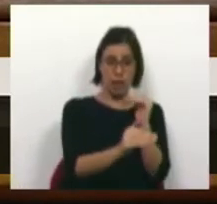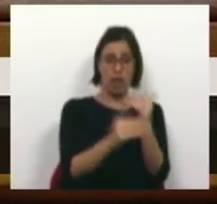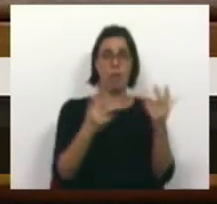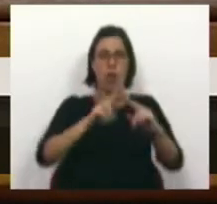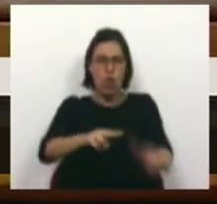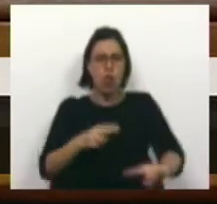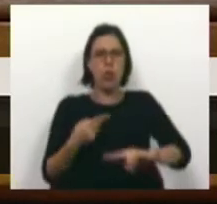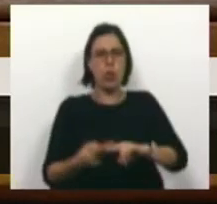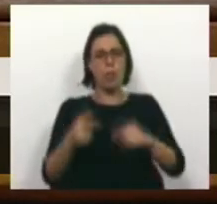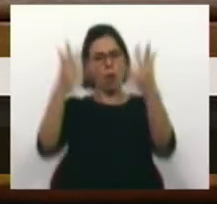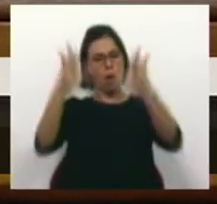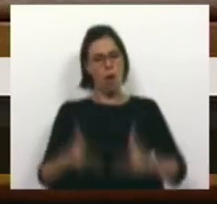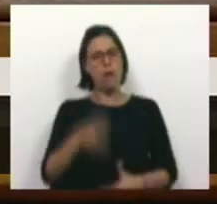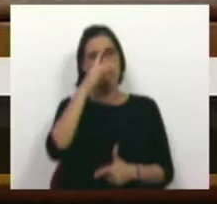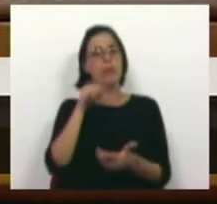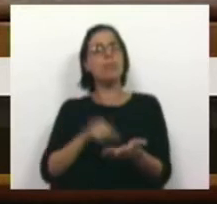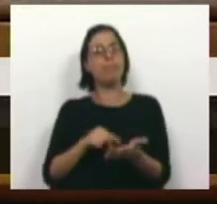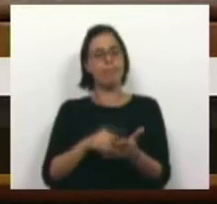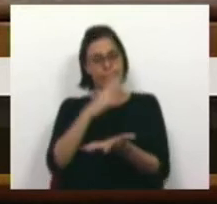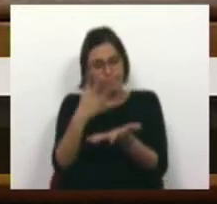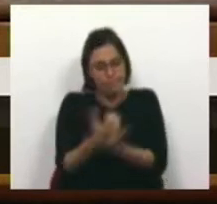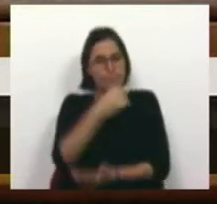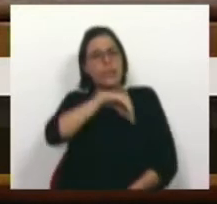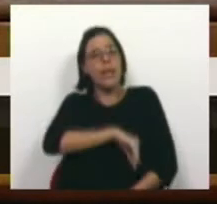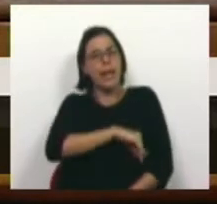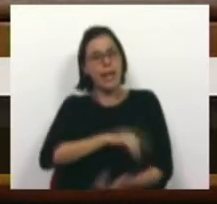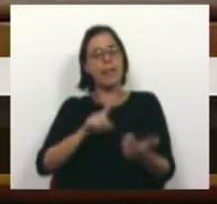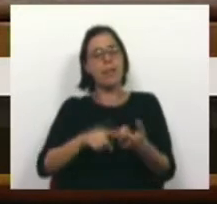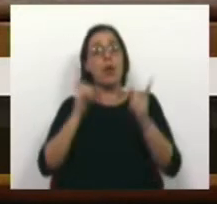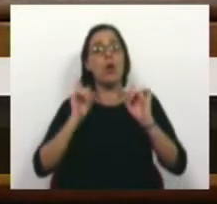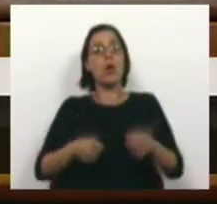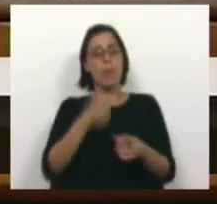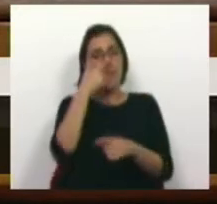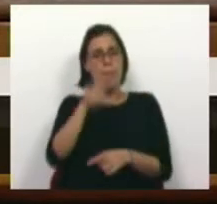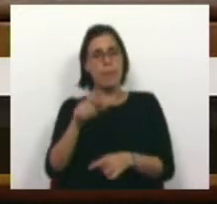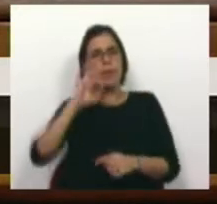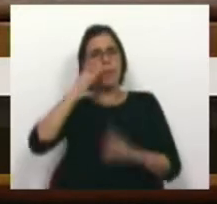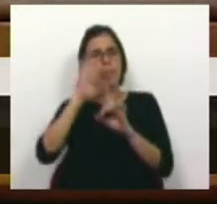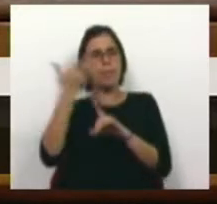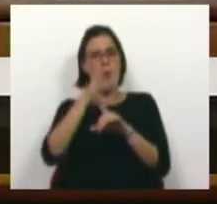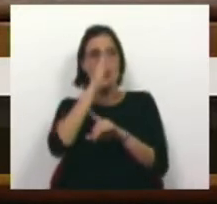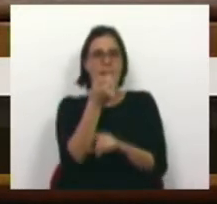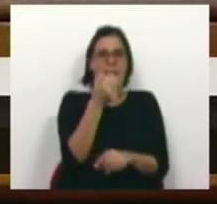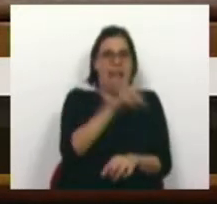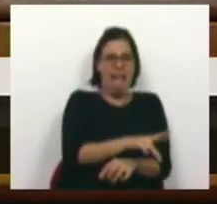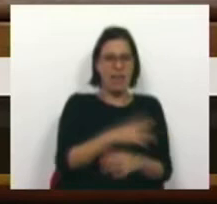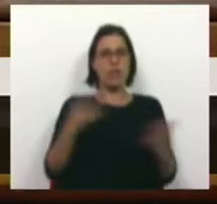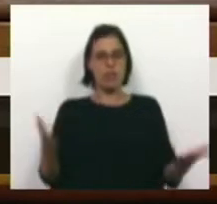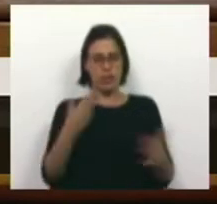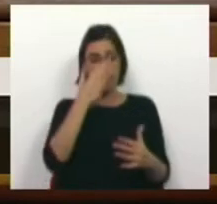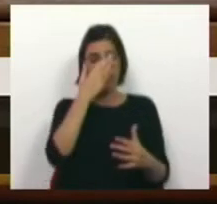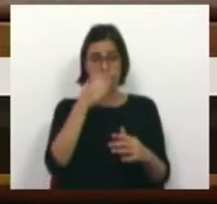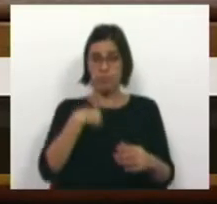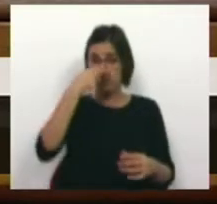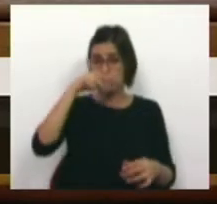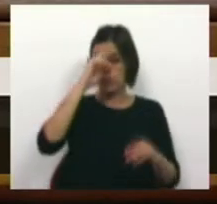para o dobro neste orçamento de Estado e que recupera rendimentos, a começar pelos contribuintes mais atacados pelo governo anterior. Não